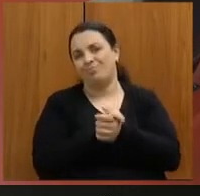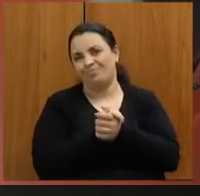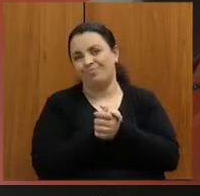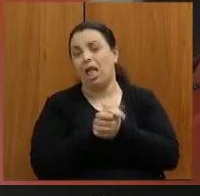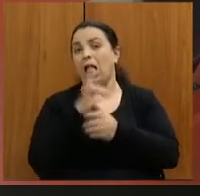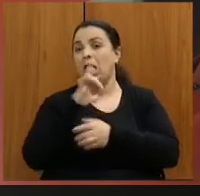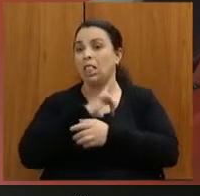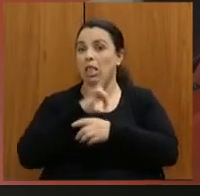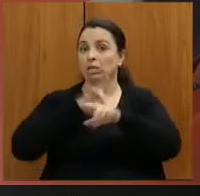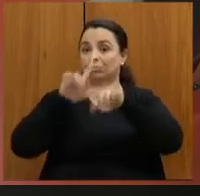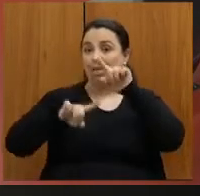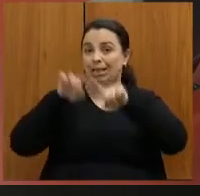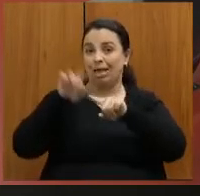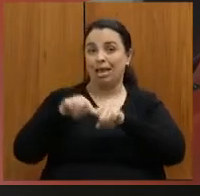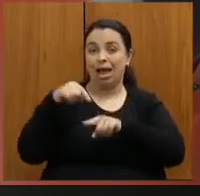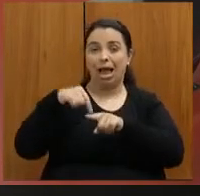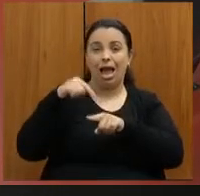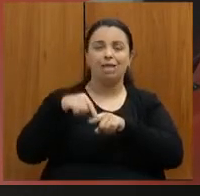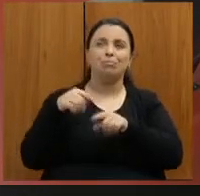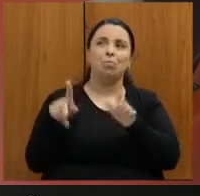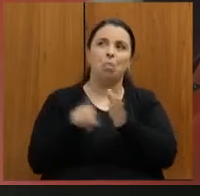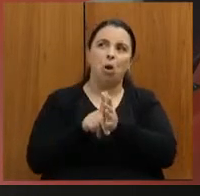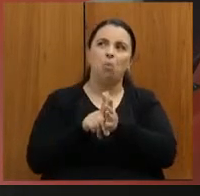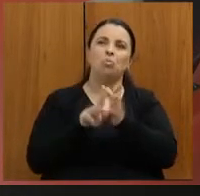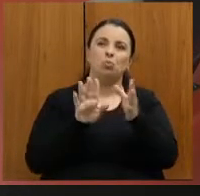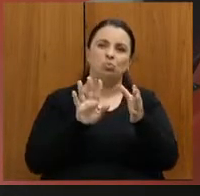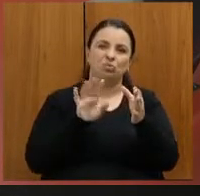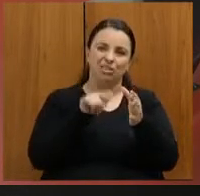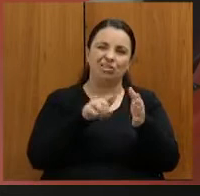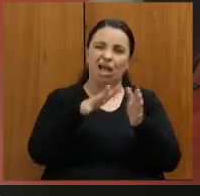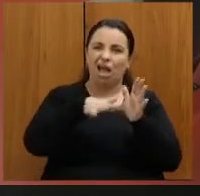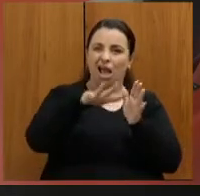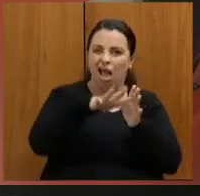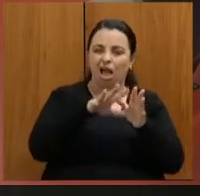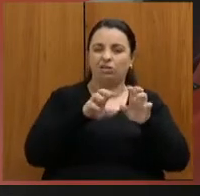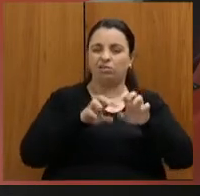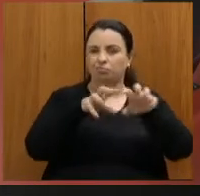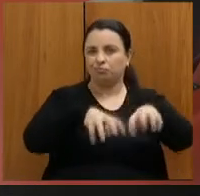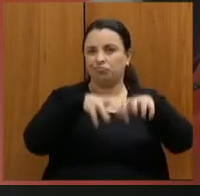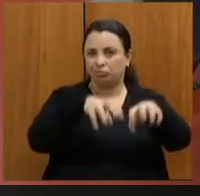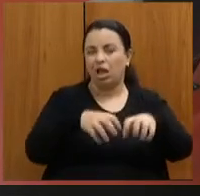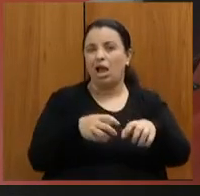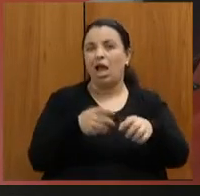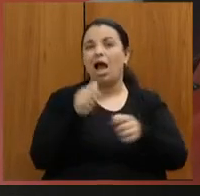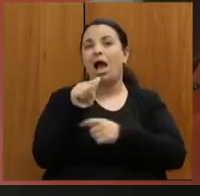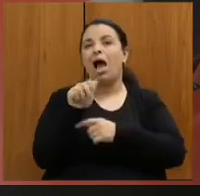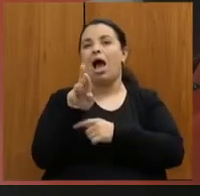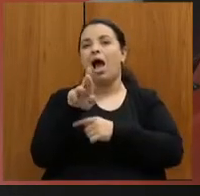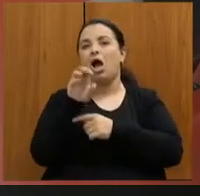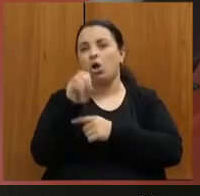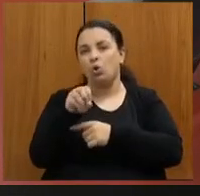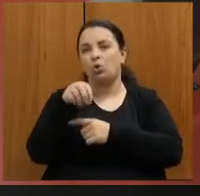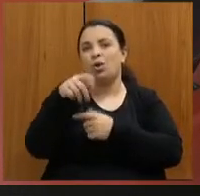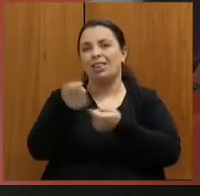um ano todos os insumos do agronegócio EA agricultura dobraram de preço fala muito de regime especial eu acho que o governador